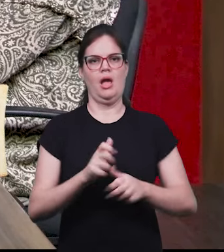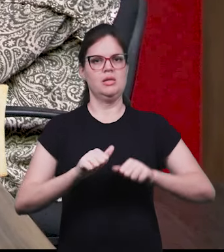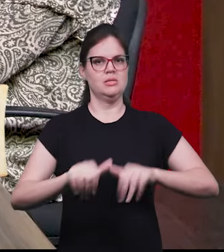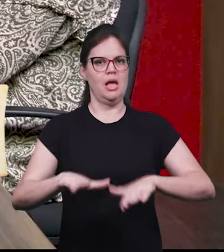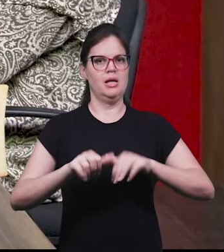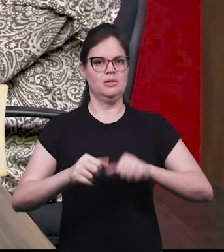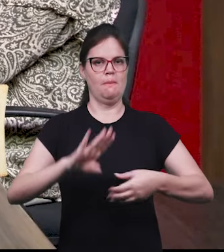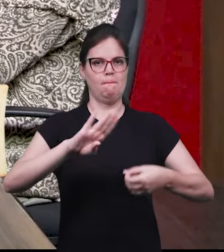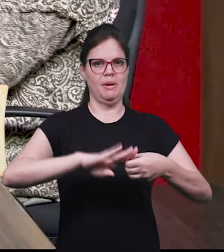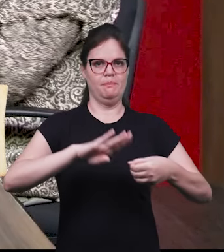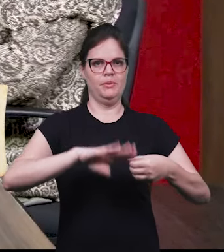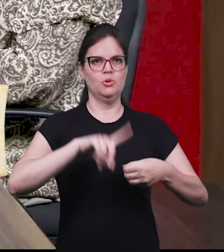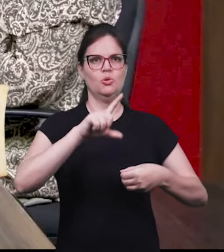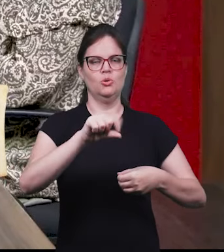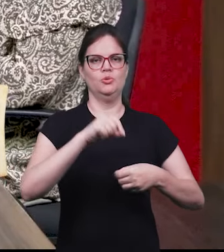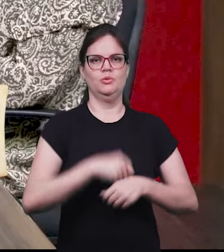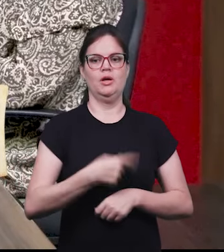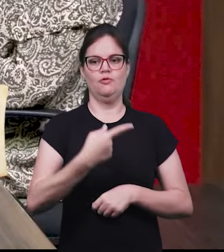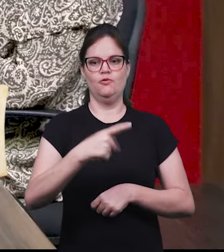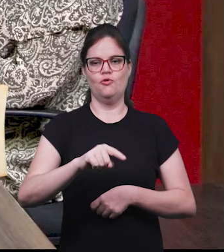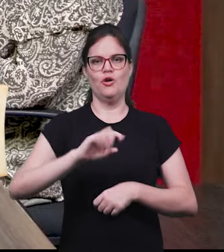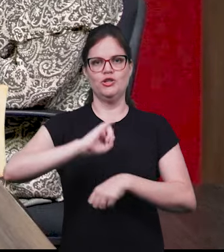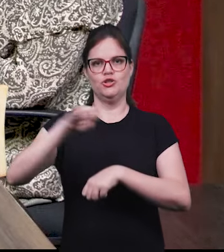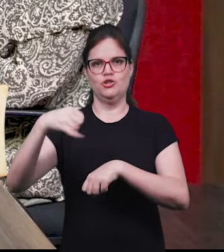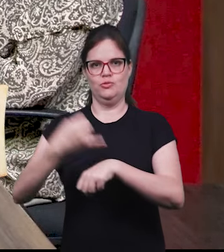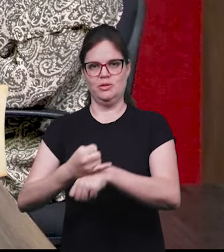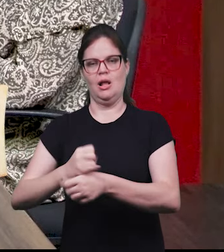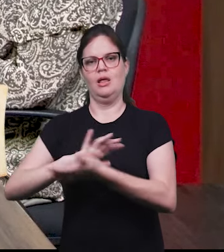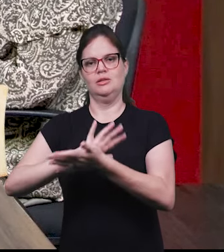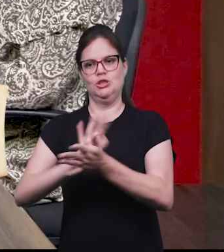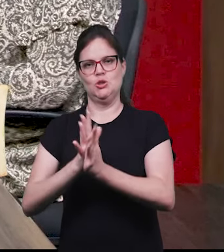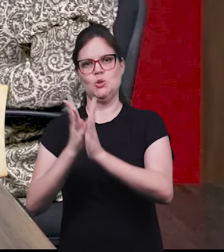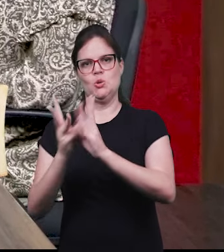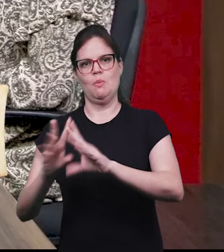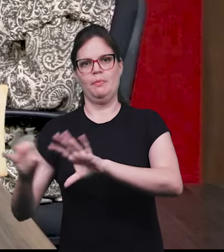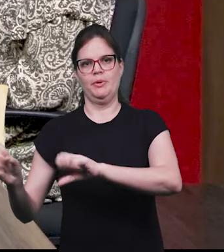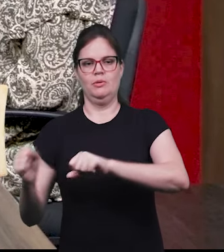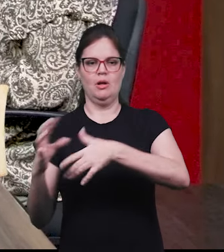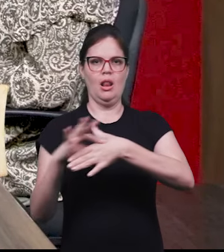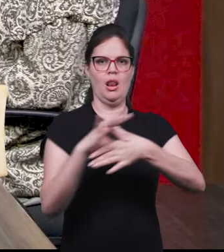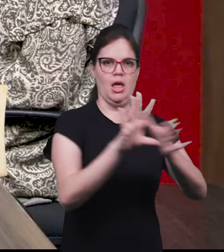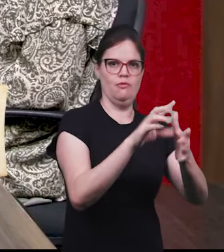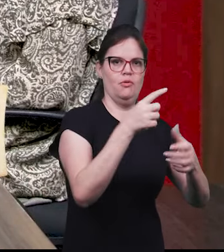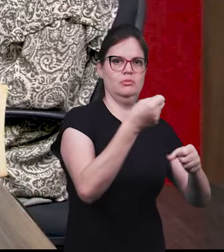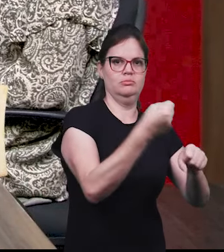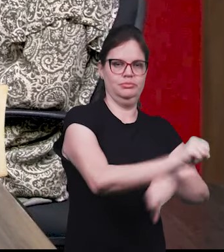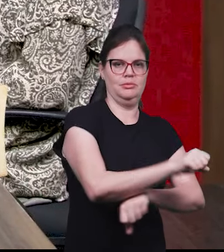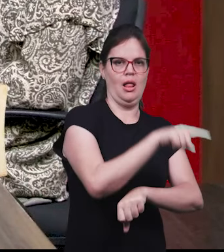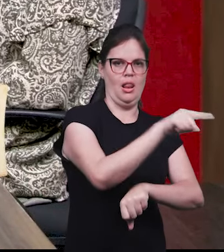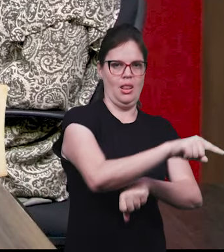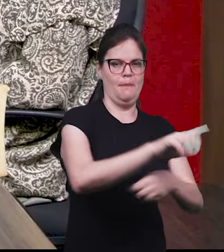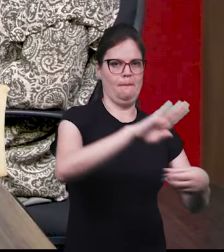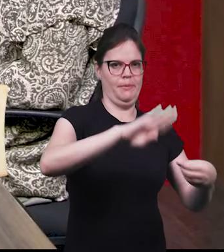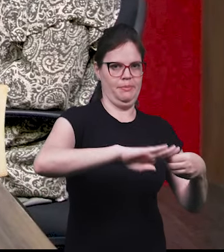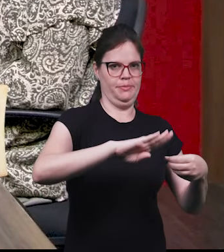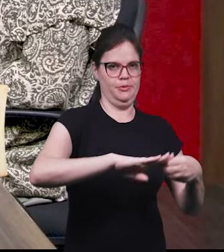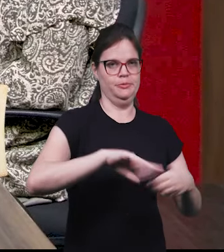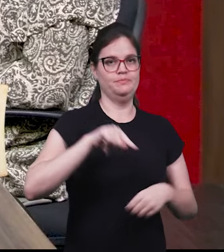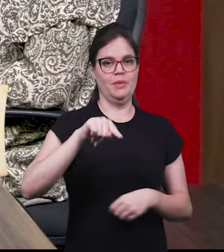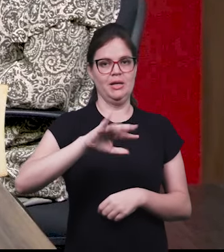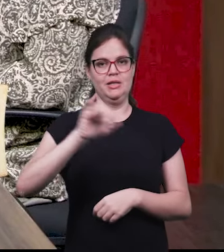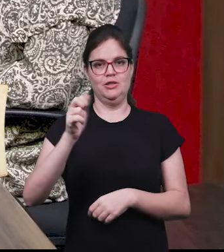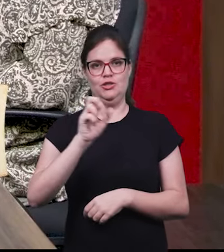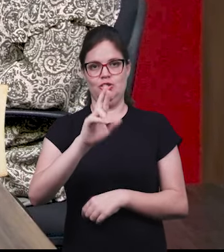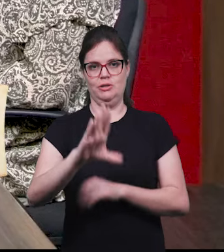babilônico, eles arrasaram Jerusalém, destruíram Jerusalém, levaram os cativos, né? Já no ano, aqui,